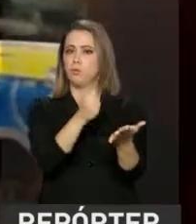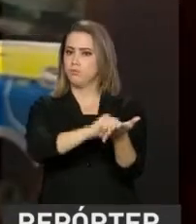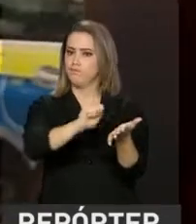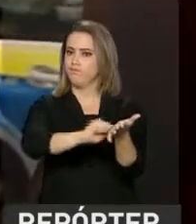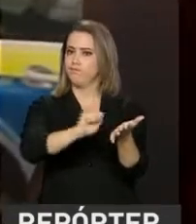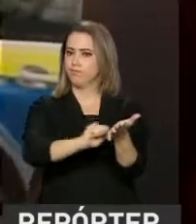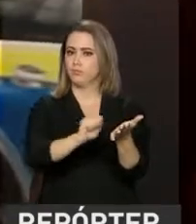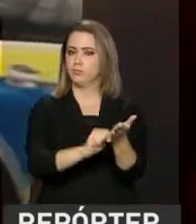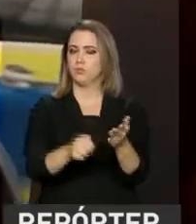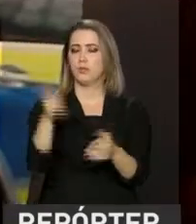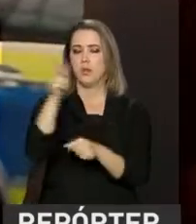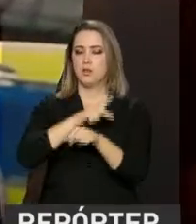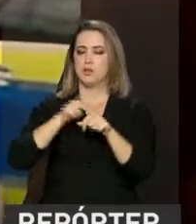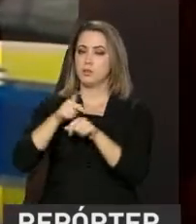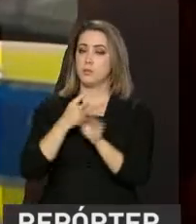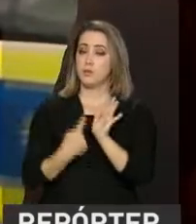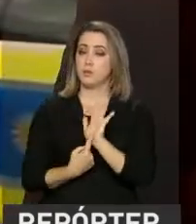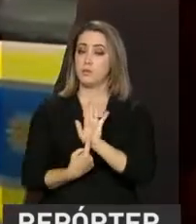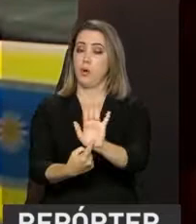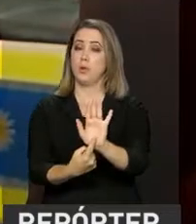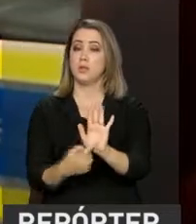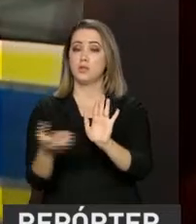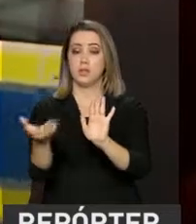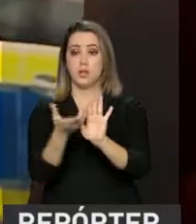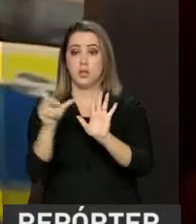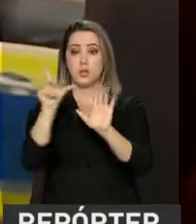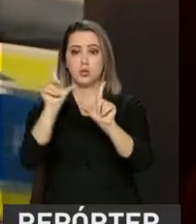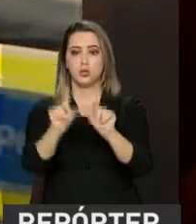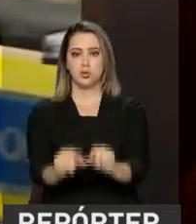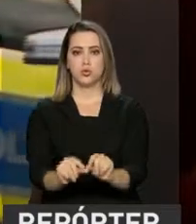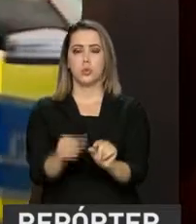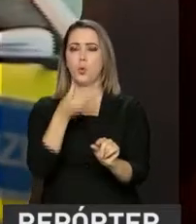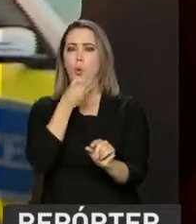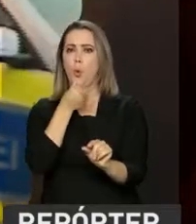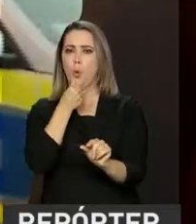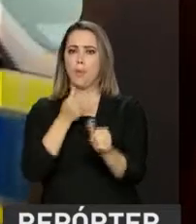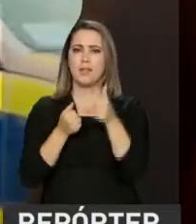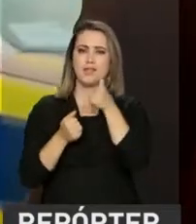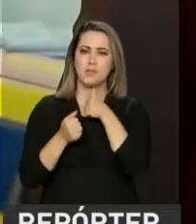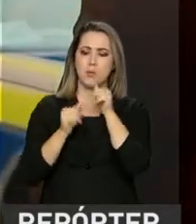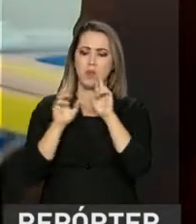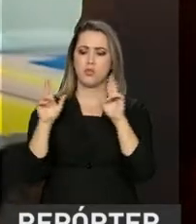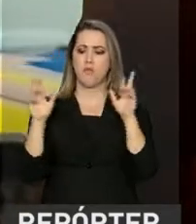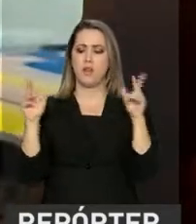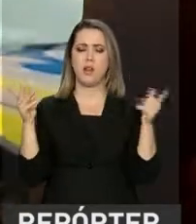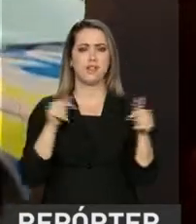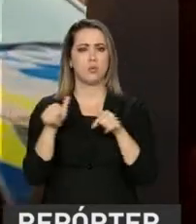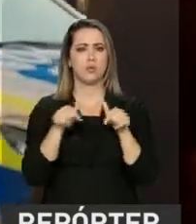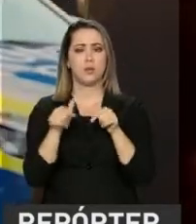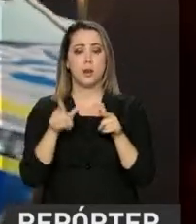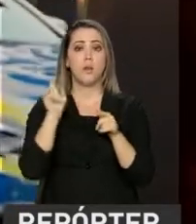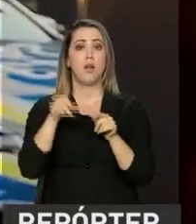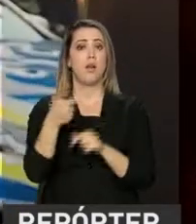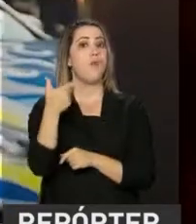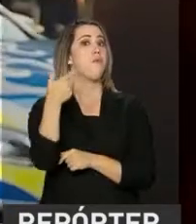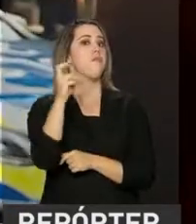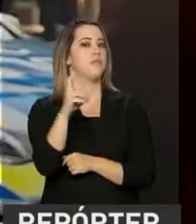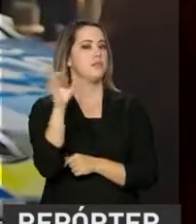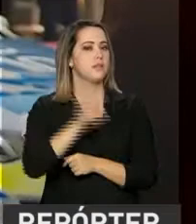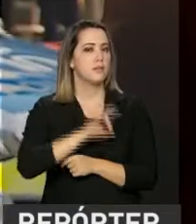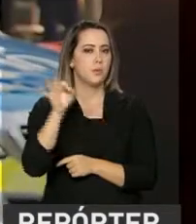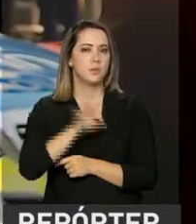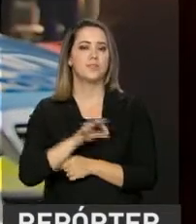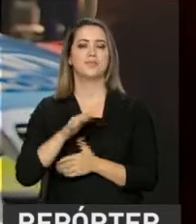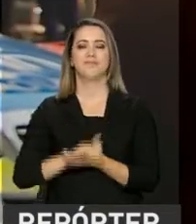países indicam que pretendem reduzir as diferenças entre homens e mulheres no mercado de trabalho em